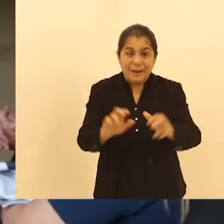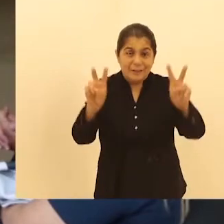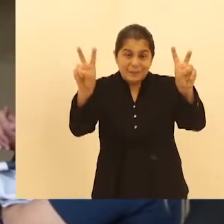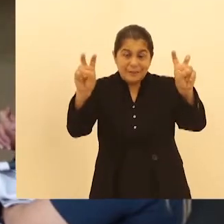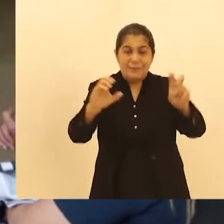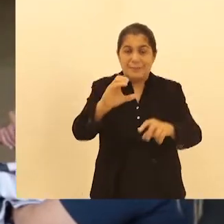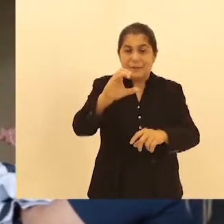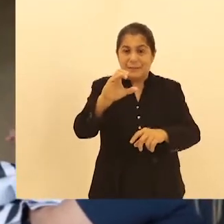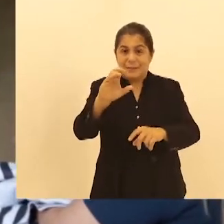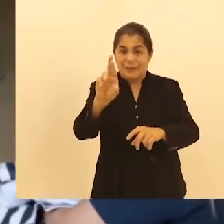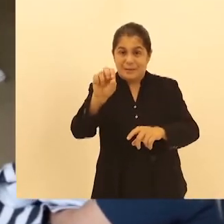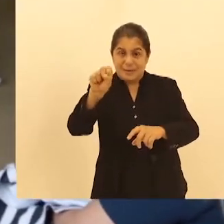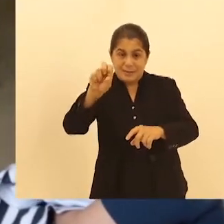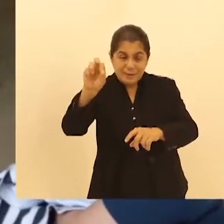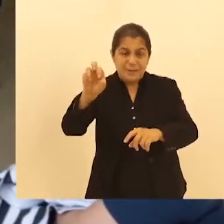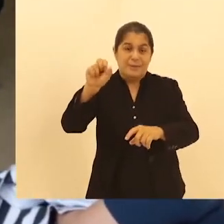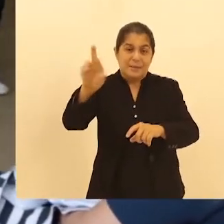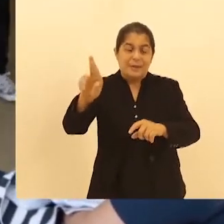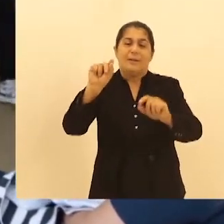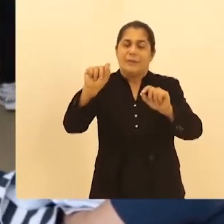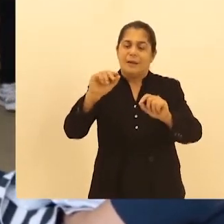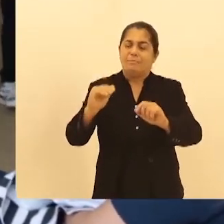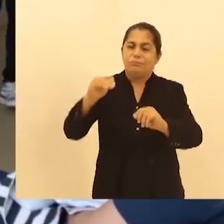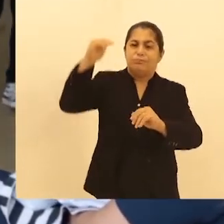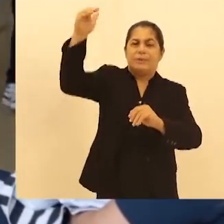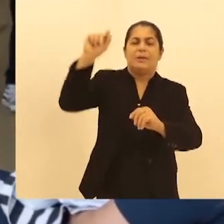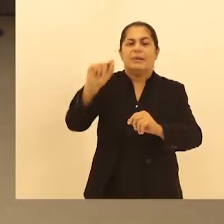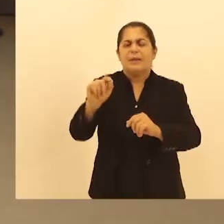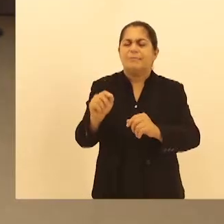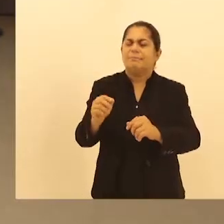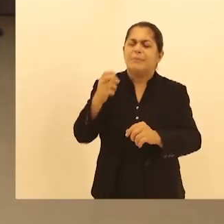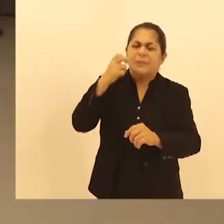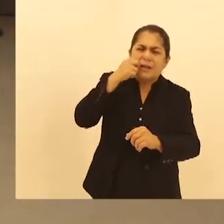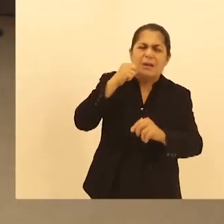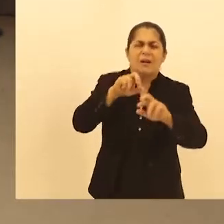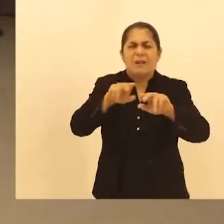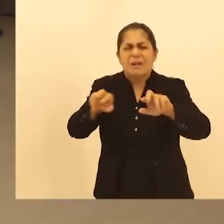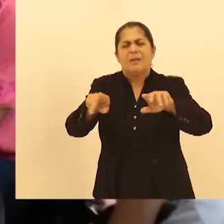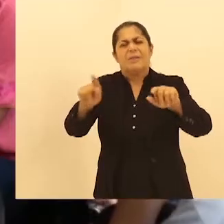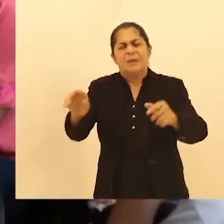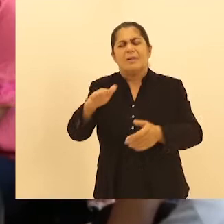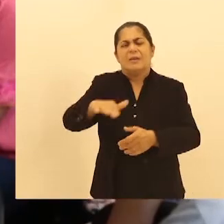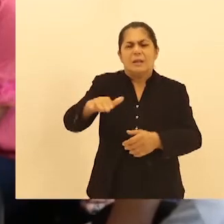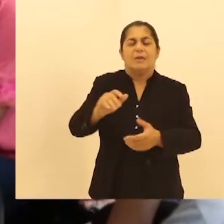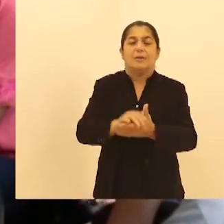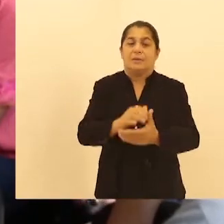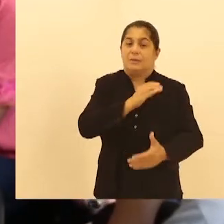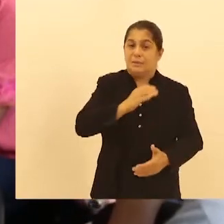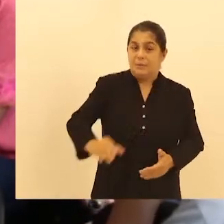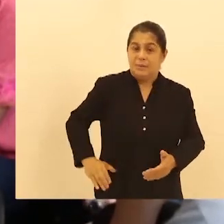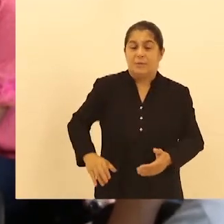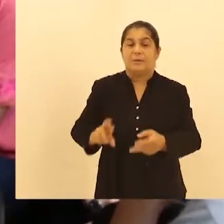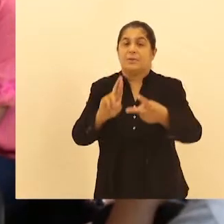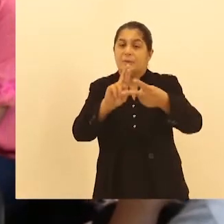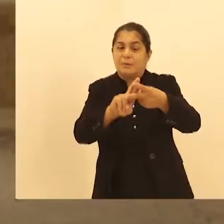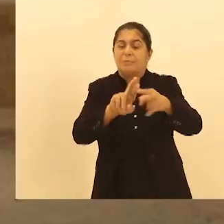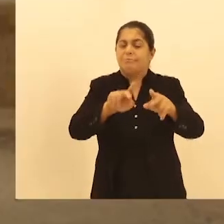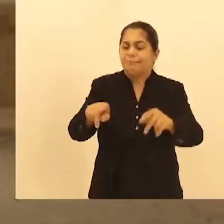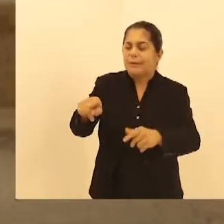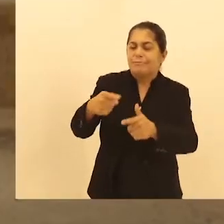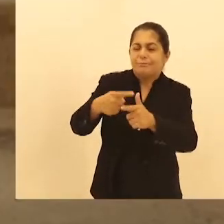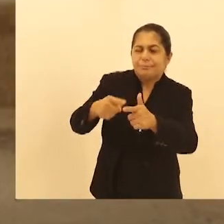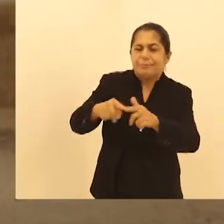que acolhe crianças e adolescentes em situação de vulnerabilidade social dos bairros do cristo e do rangel e